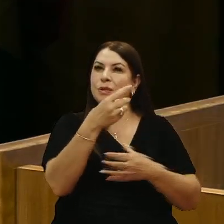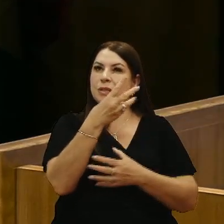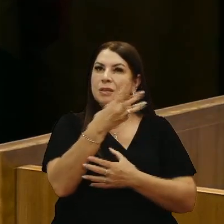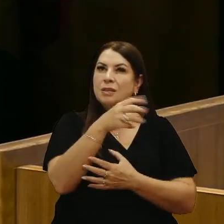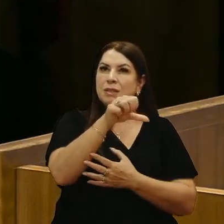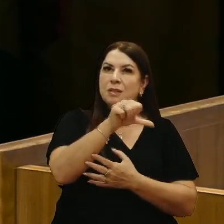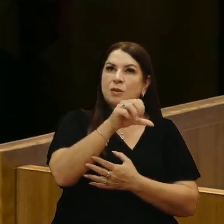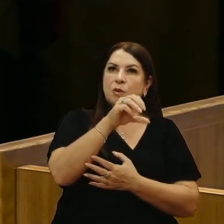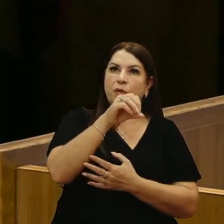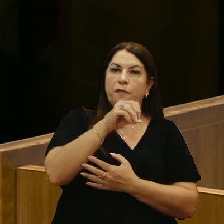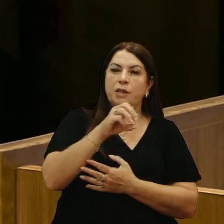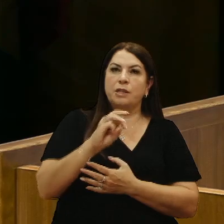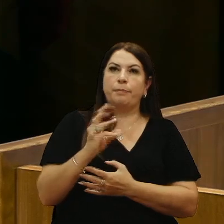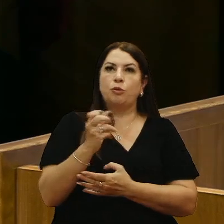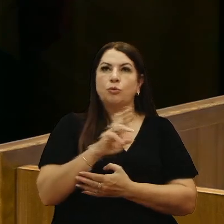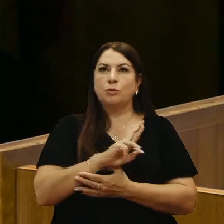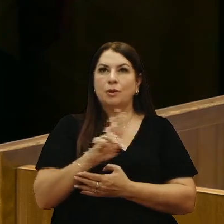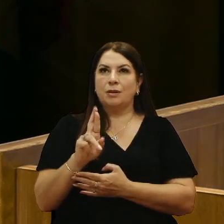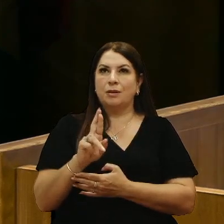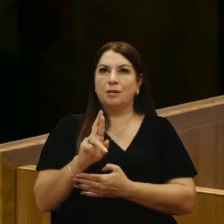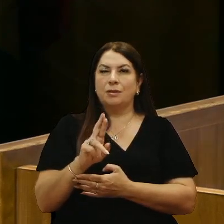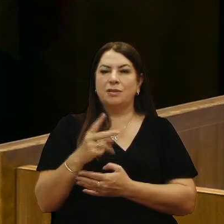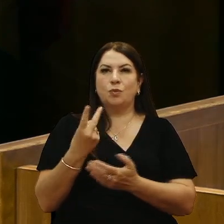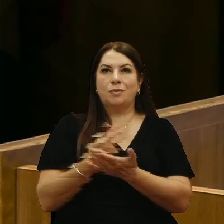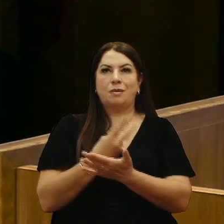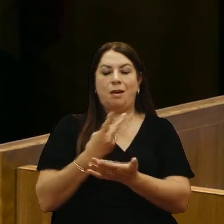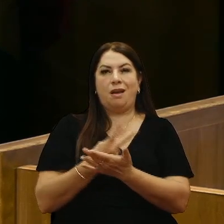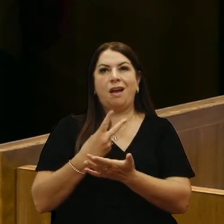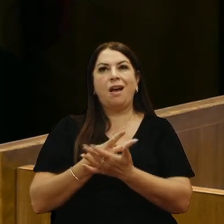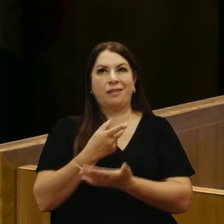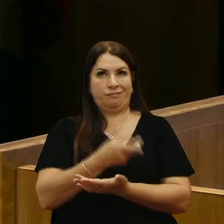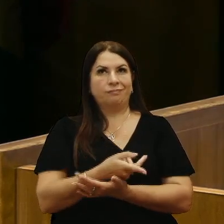390 milhões de reais em irregularidades.